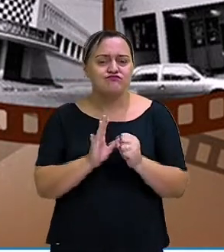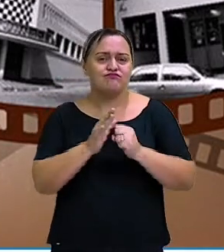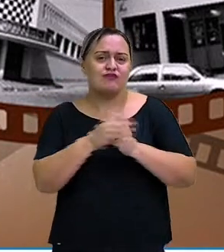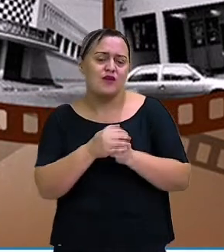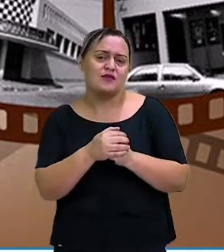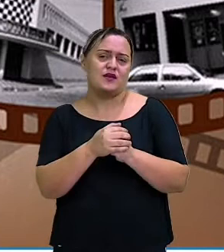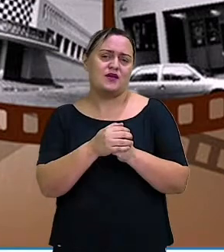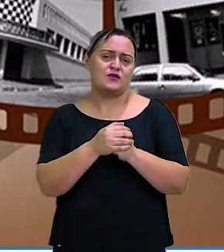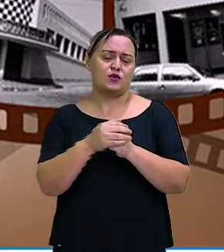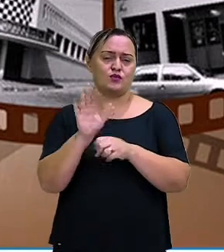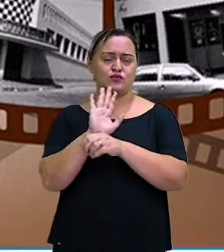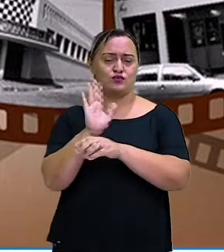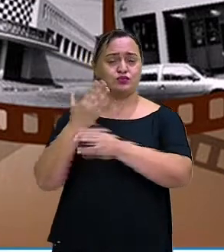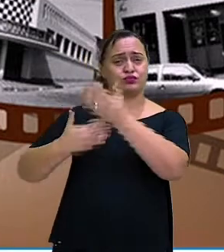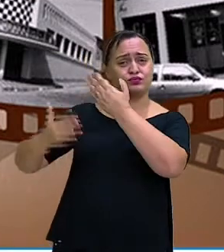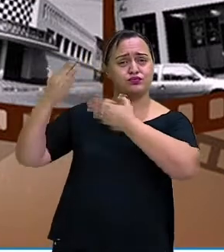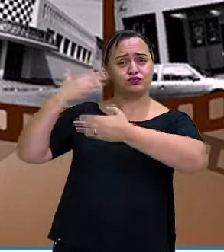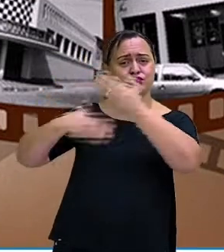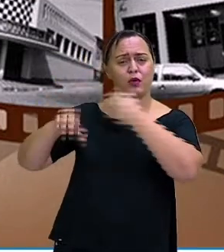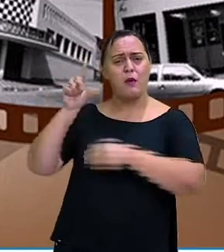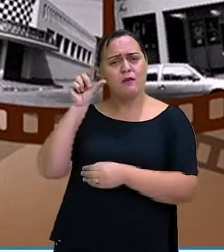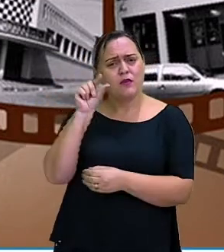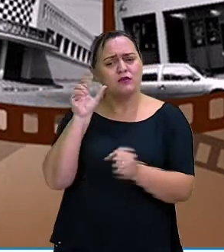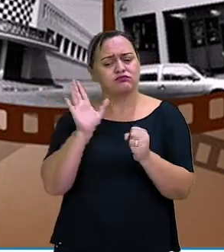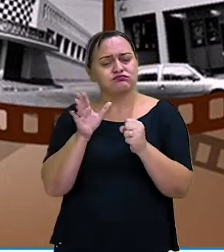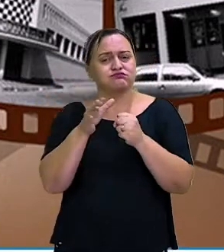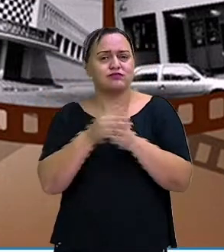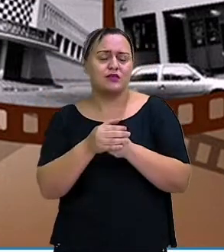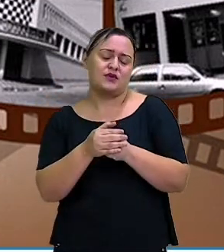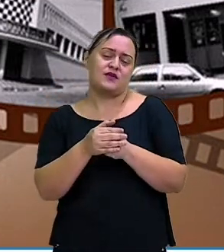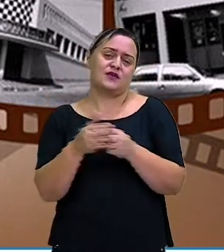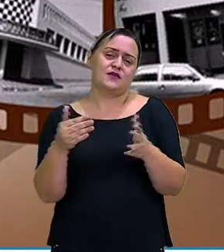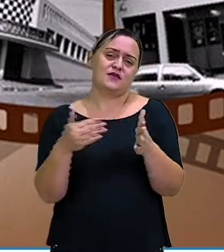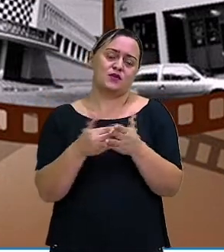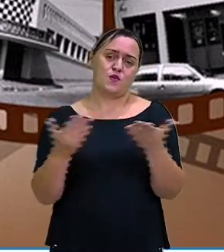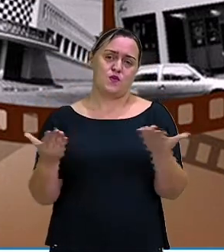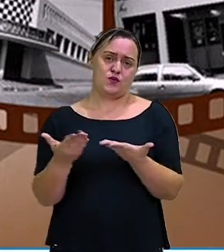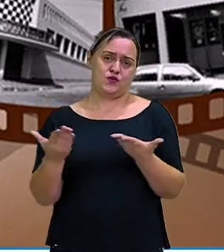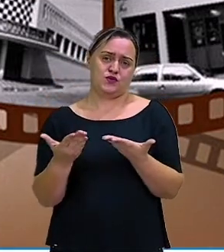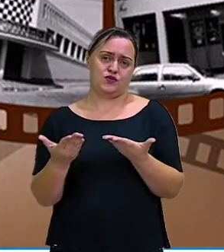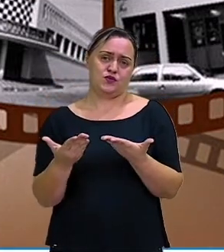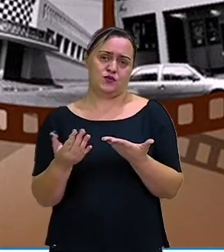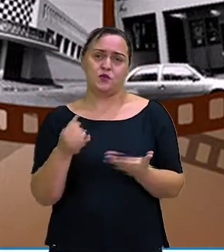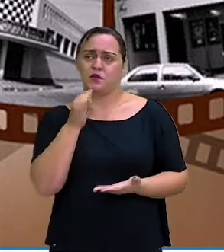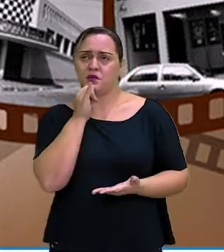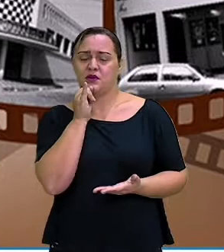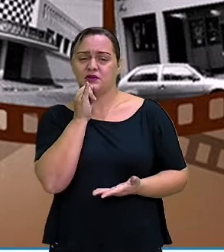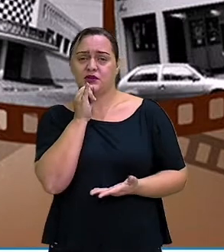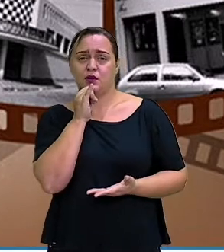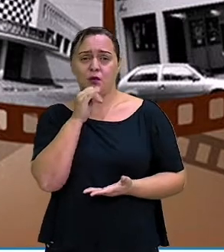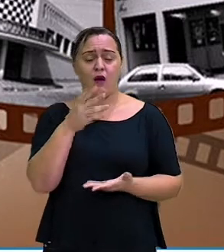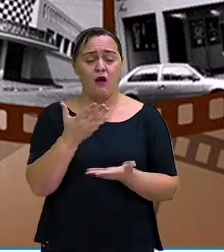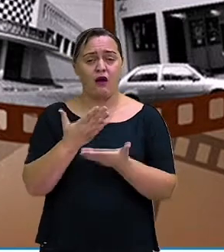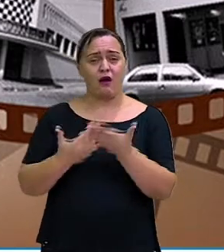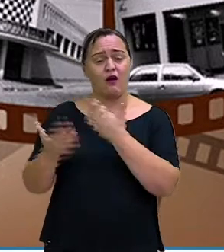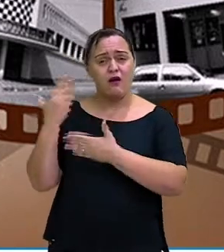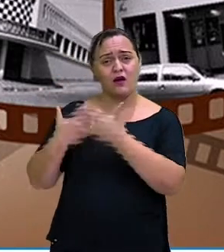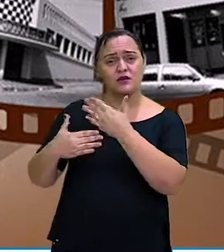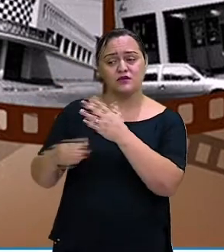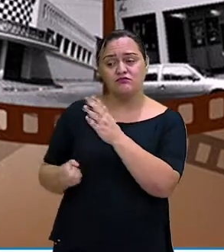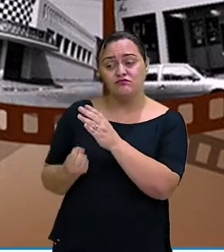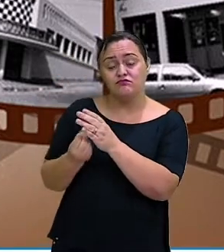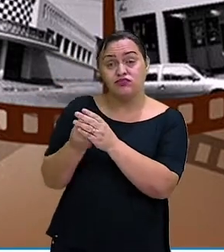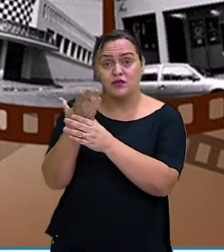que pudesse ser perpetuado. Então, eles criavam as coisas meio que ali, vamos tentar, e eles